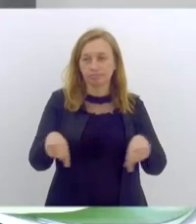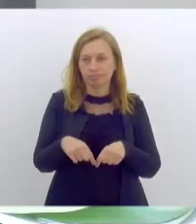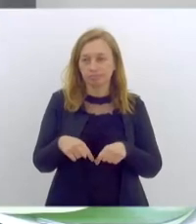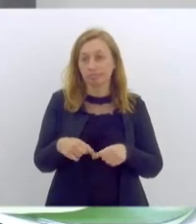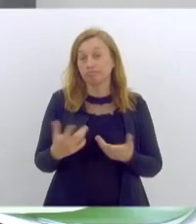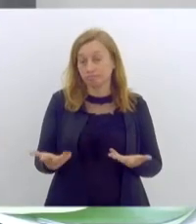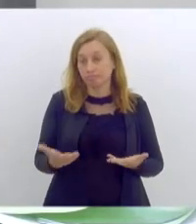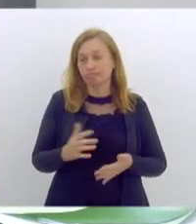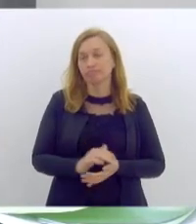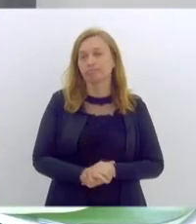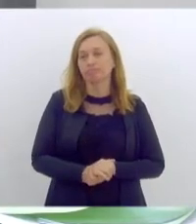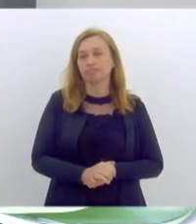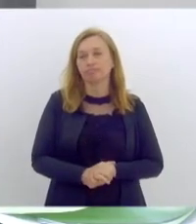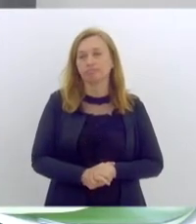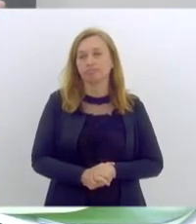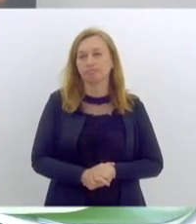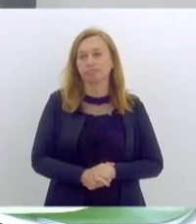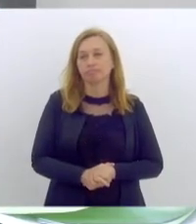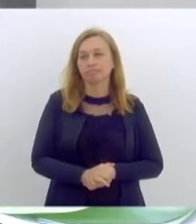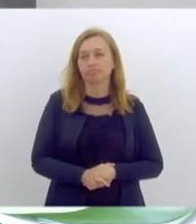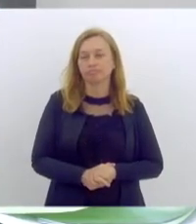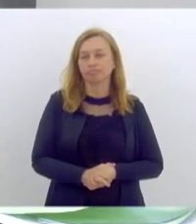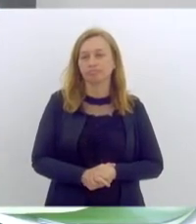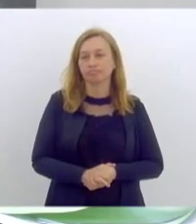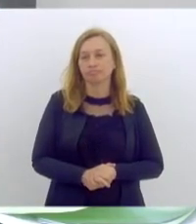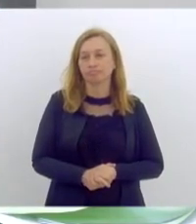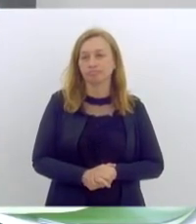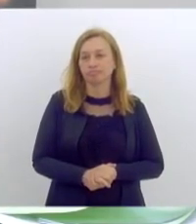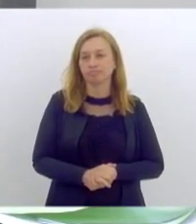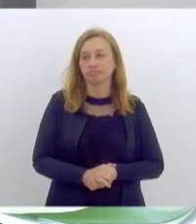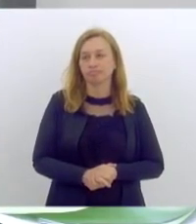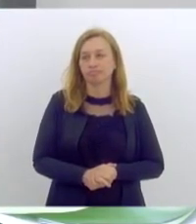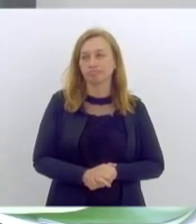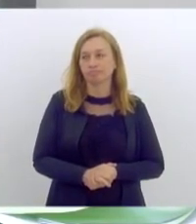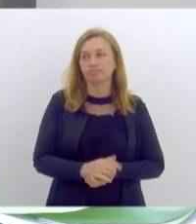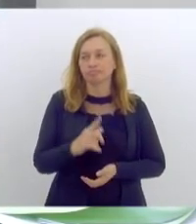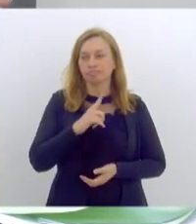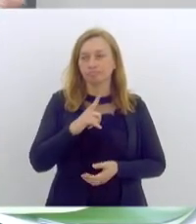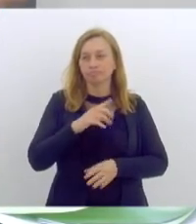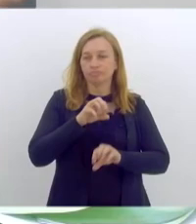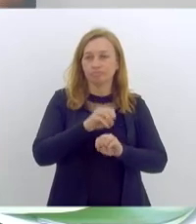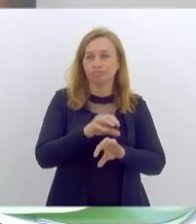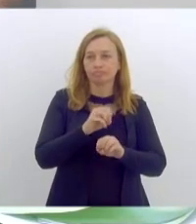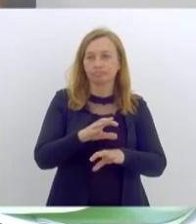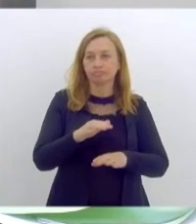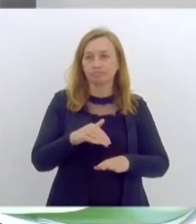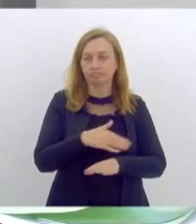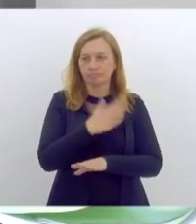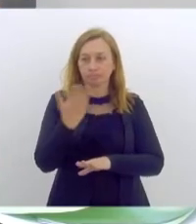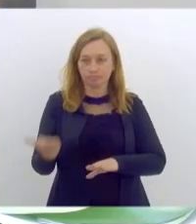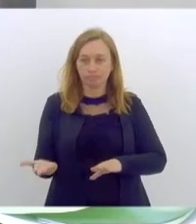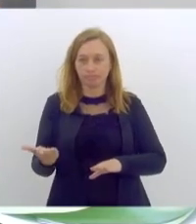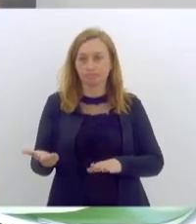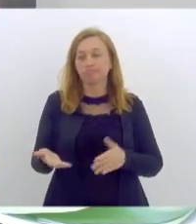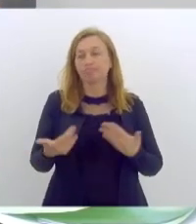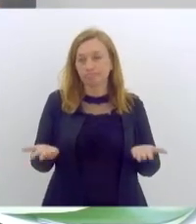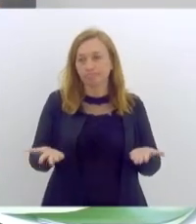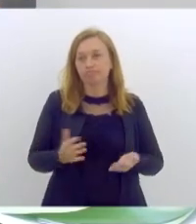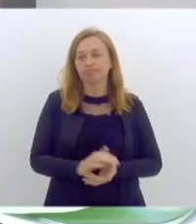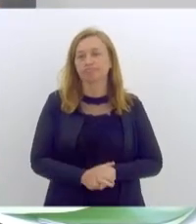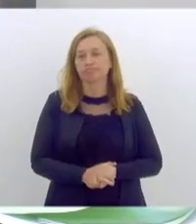não abro mão você ter educação e tempo integral enfim